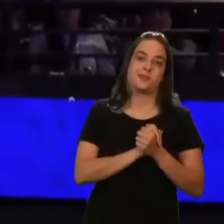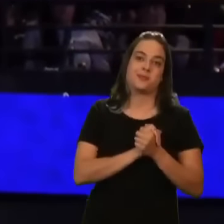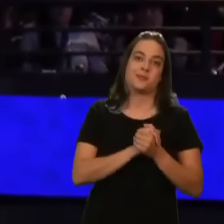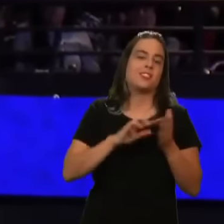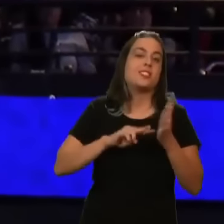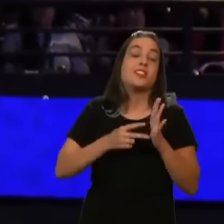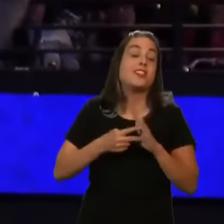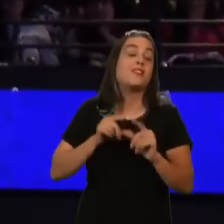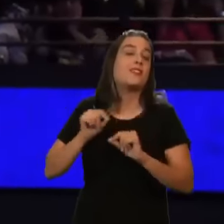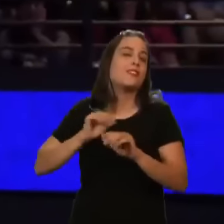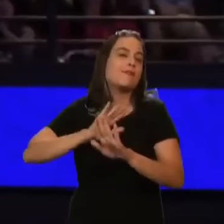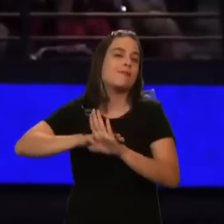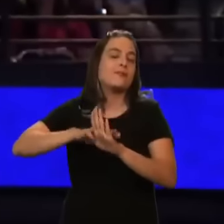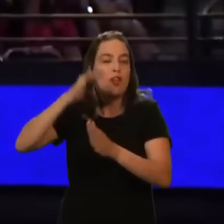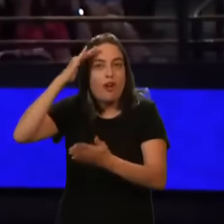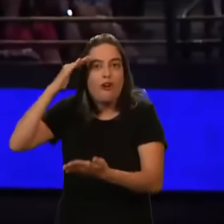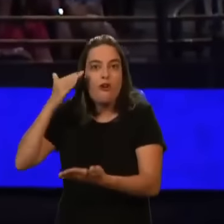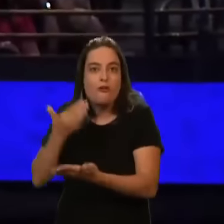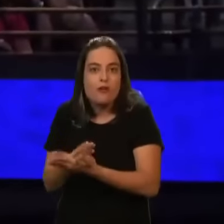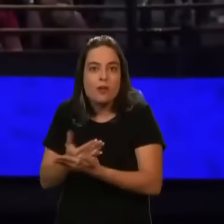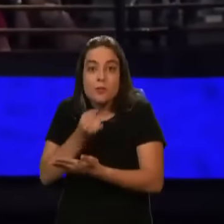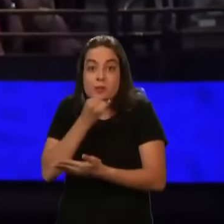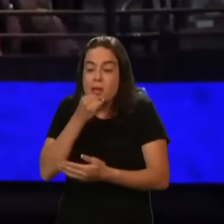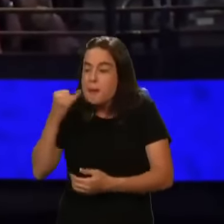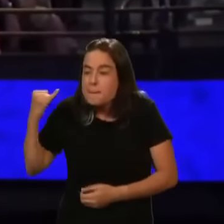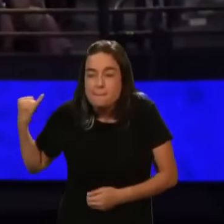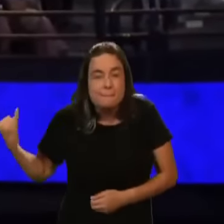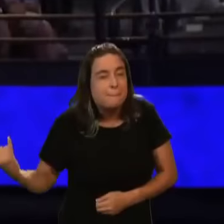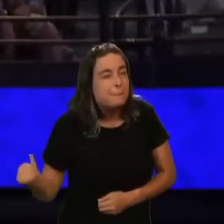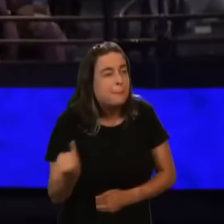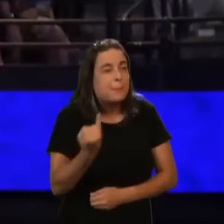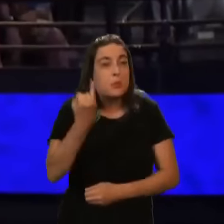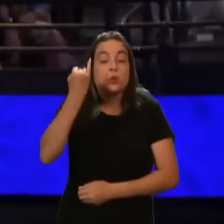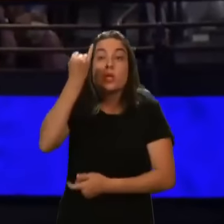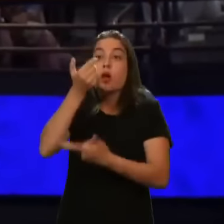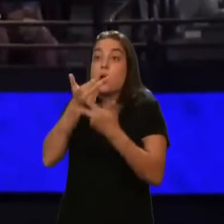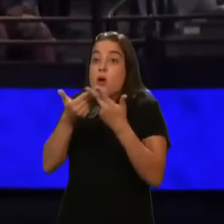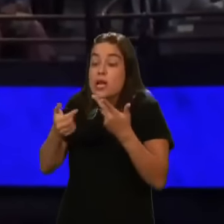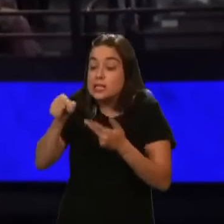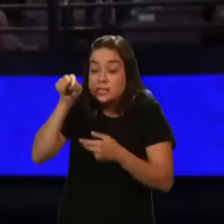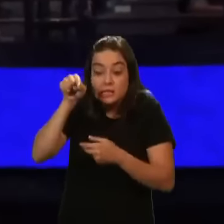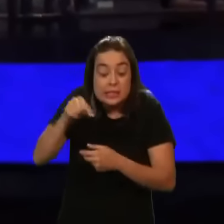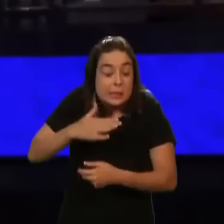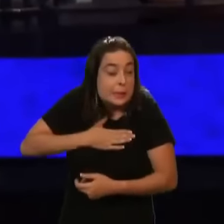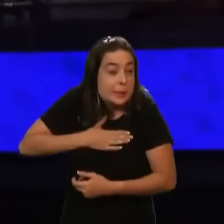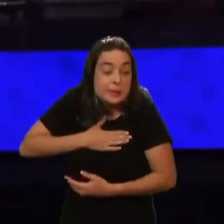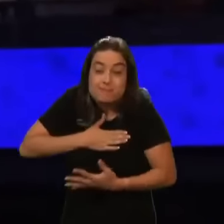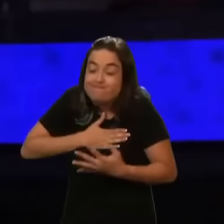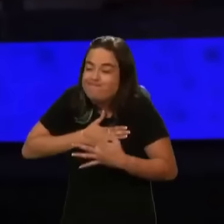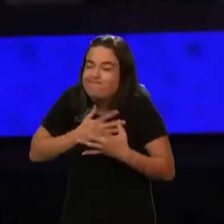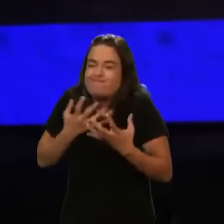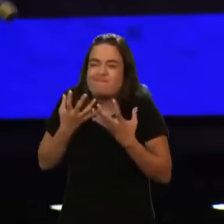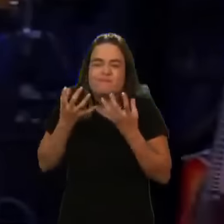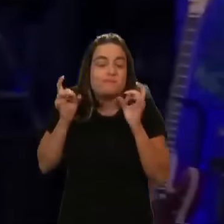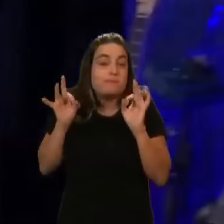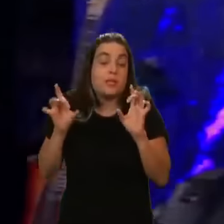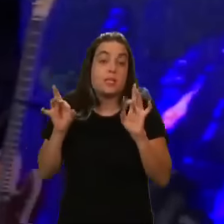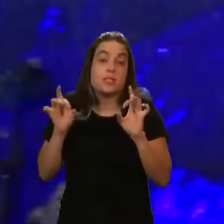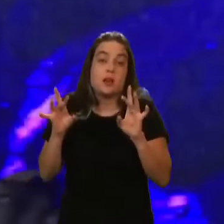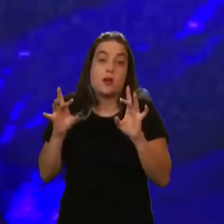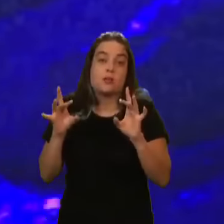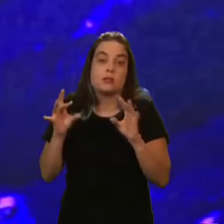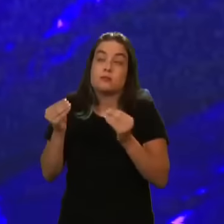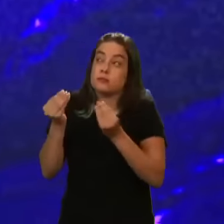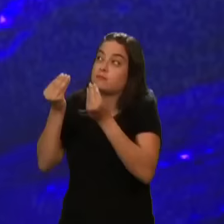Confiar é isso. É você pegar algo importante para você, algo que você fala assim, isso aqui é vida ou morte, e ir lá e falar: